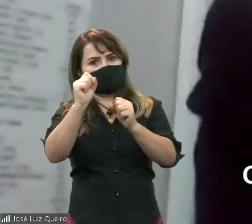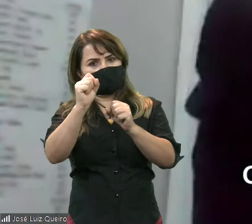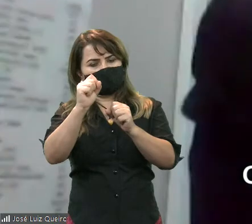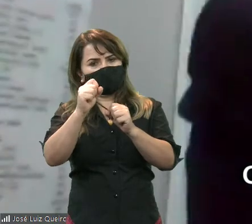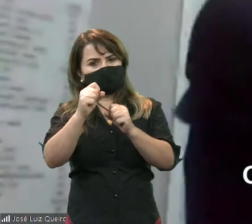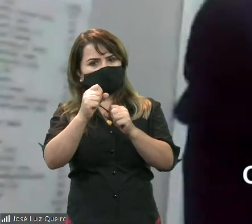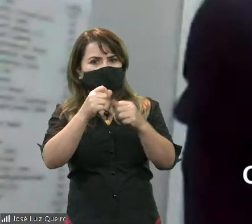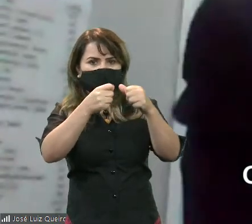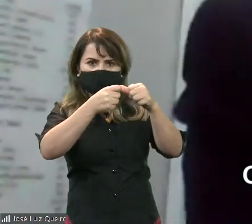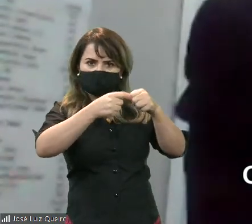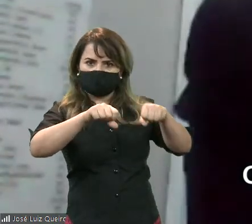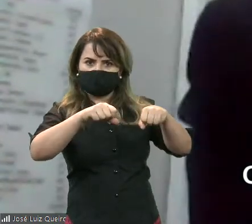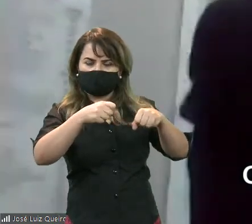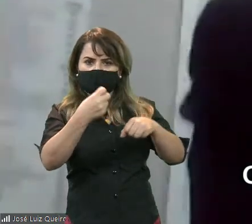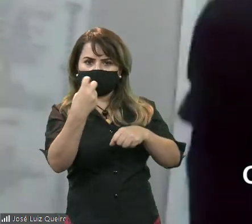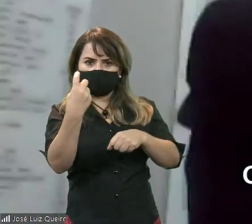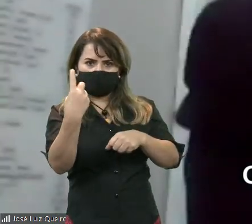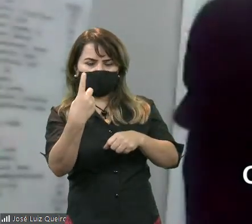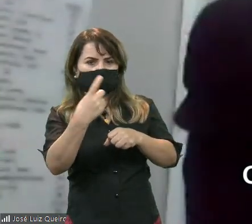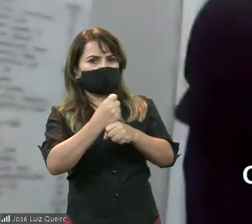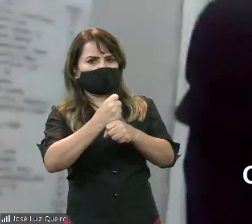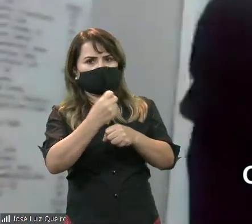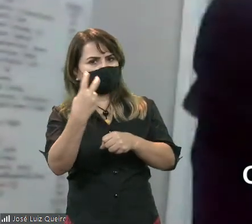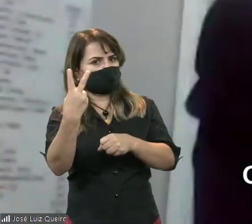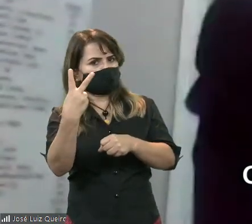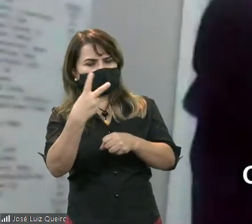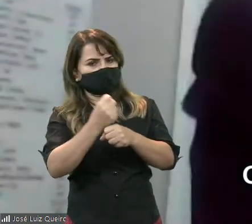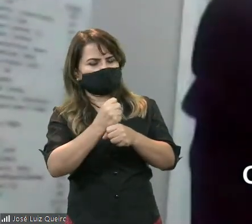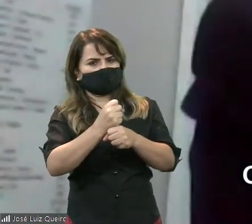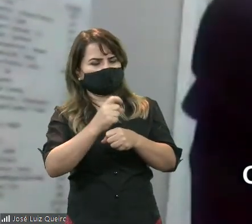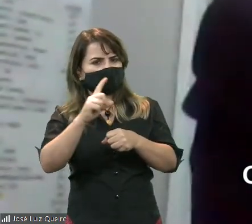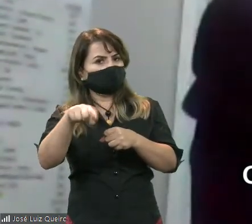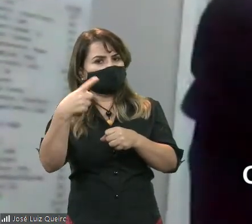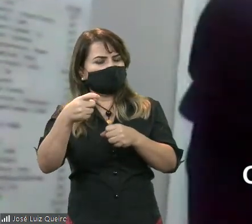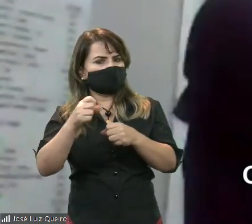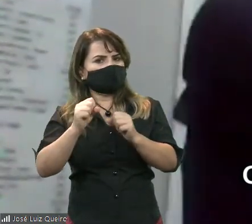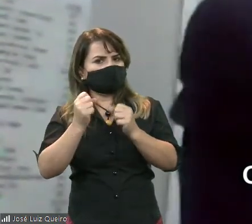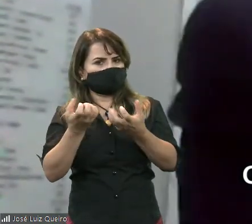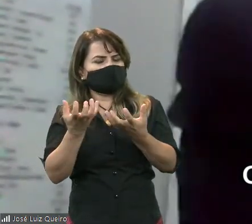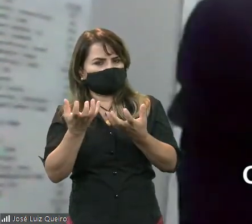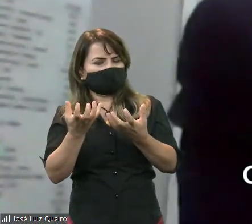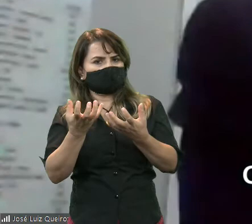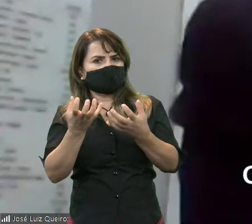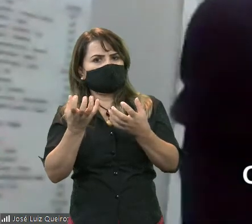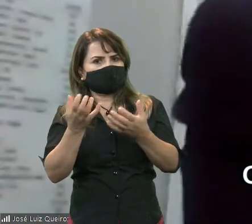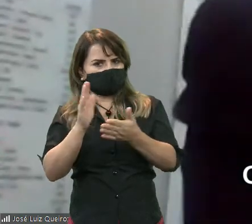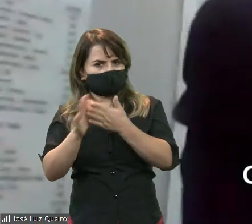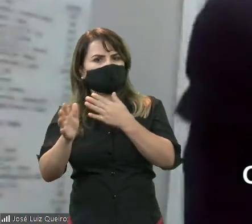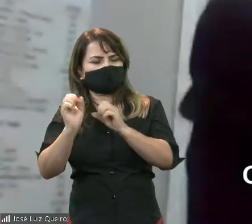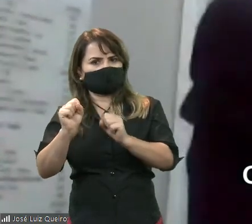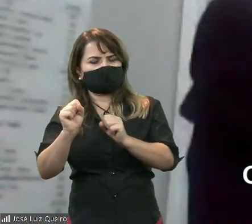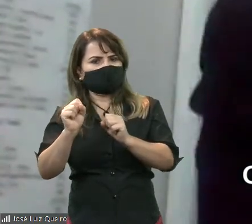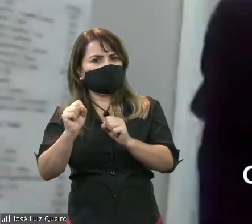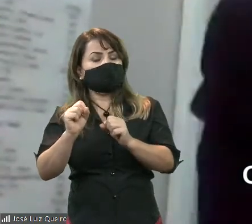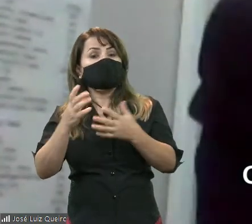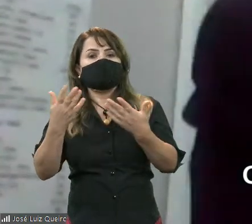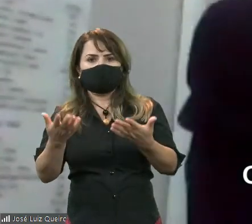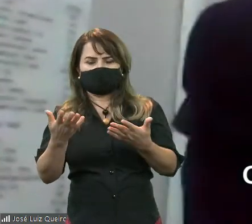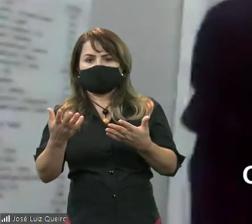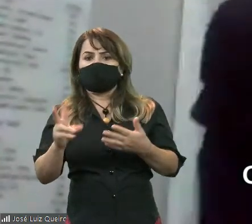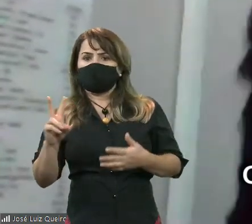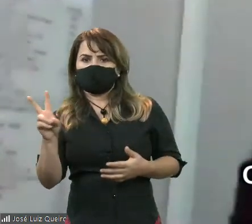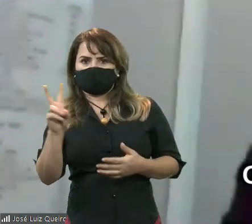Este ano vai investir R$6.000 e o valor é reajustado anual pelo INPC, ou seja, o